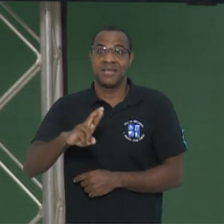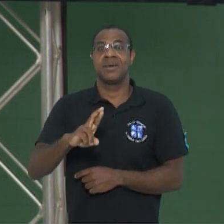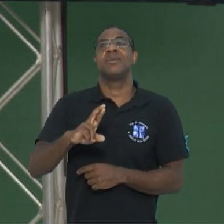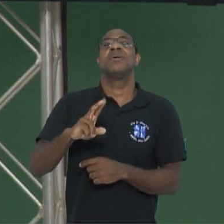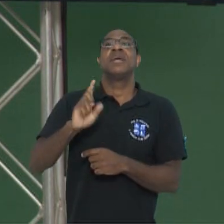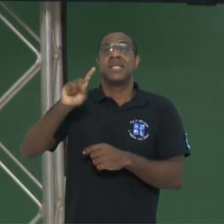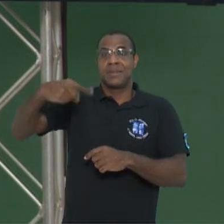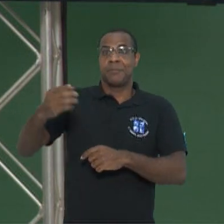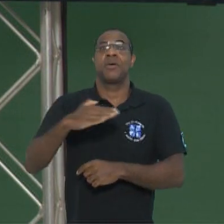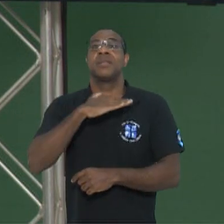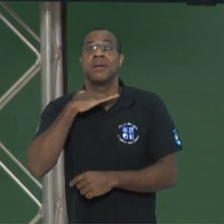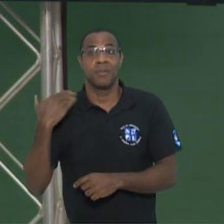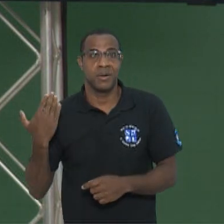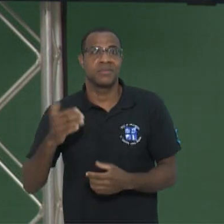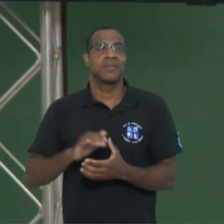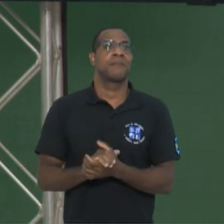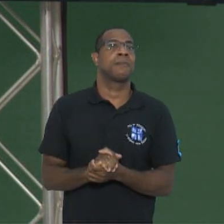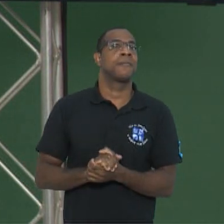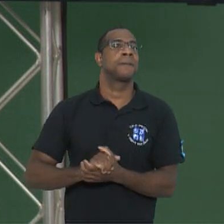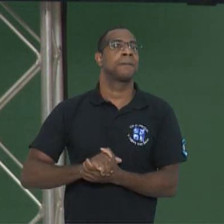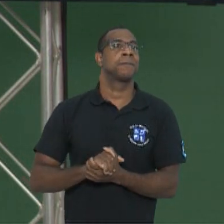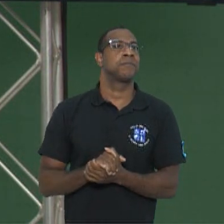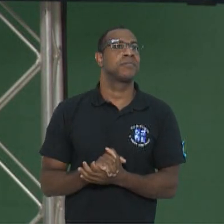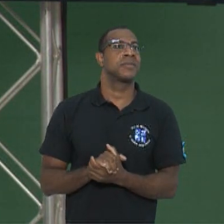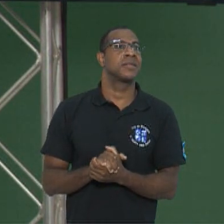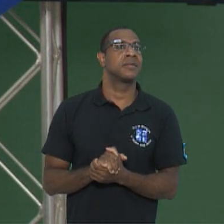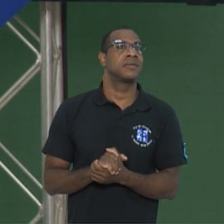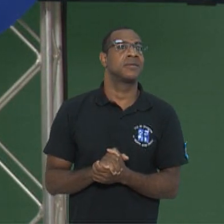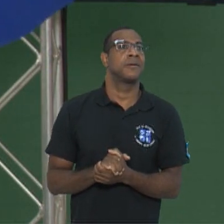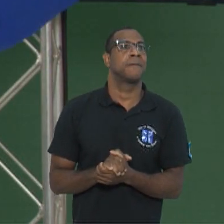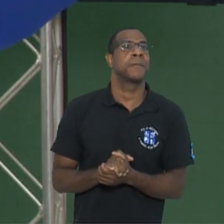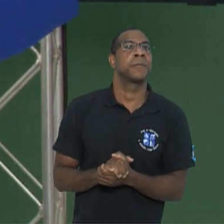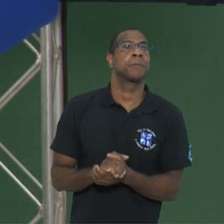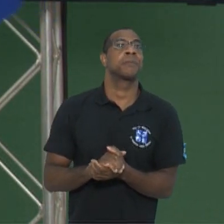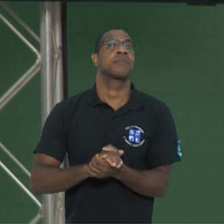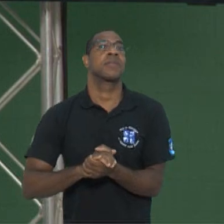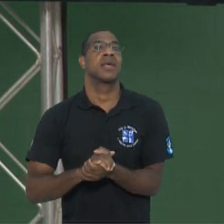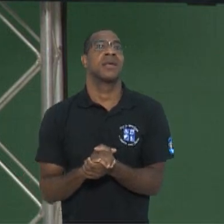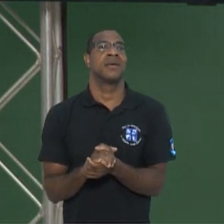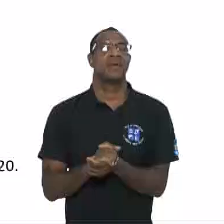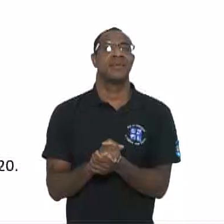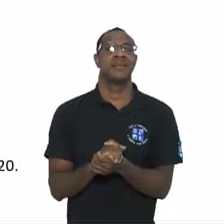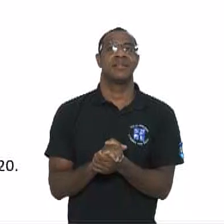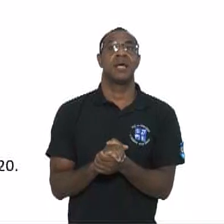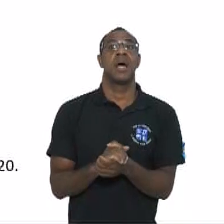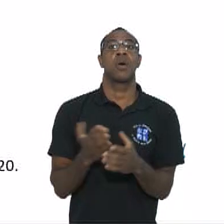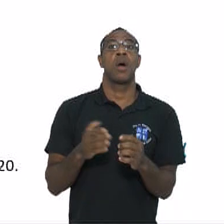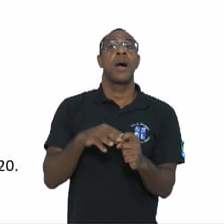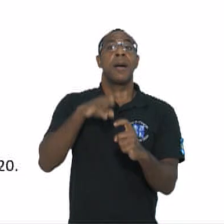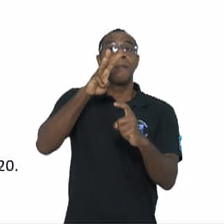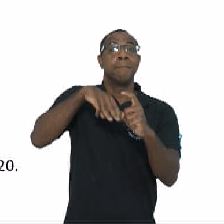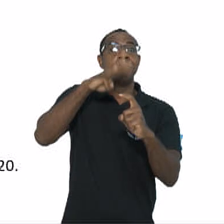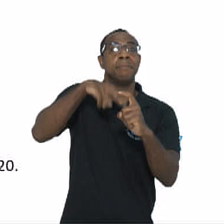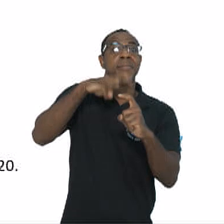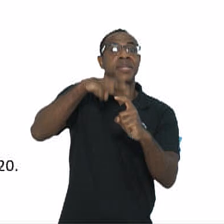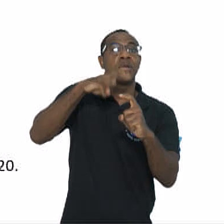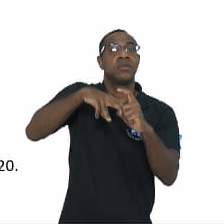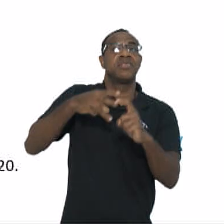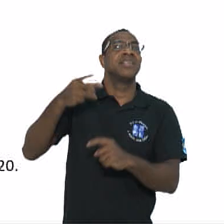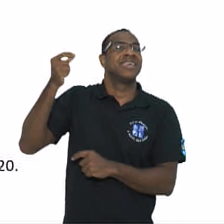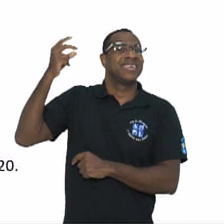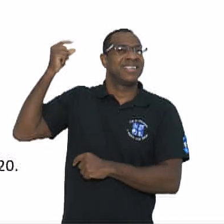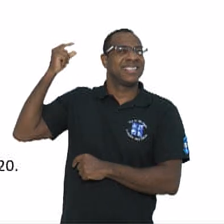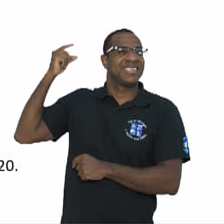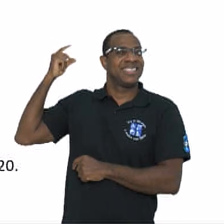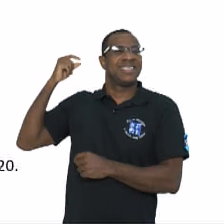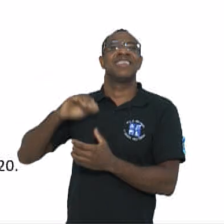dos mortos. Vocês aprenderam comigo nessa aula. Vamos lá, Tutankhamon, ajuda aí. Mitologia no Egito Antigo, mumificação egípcia